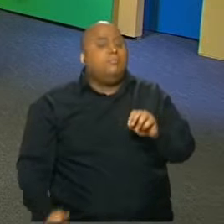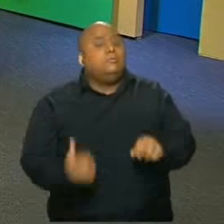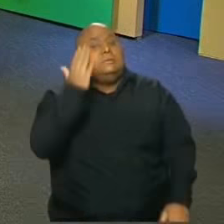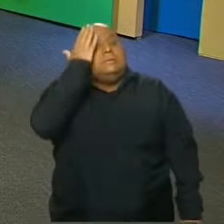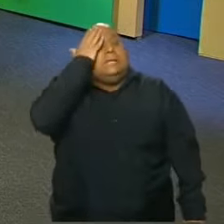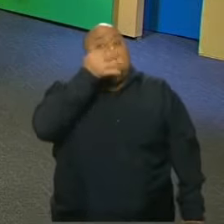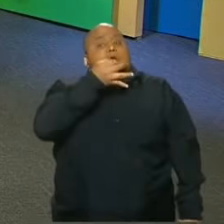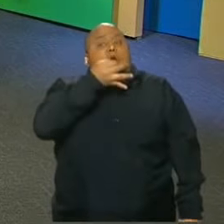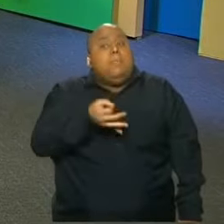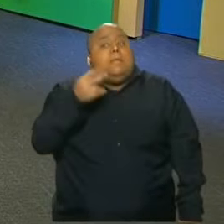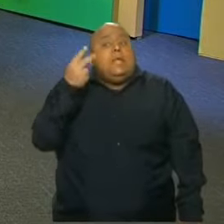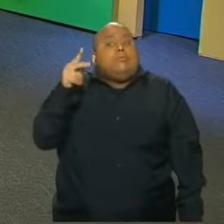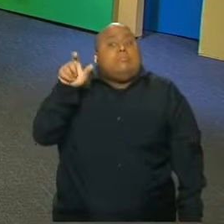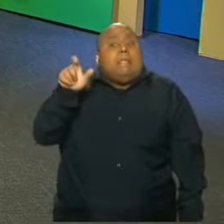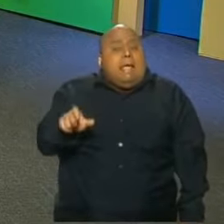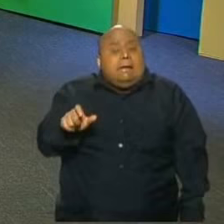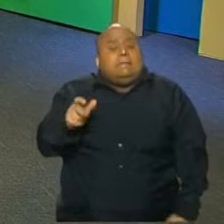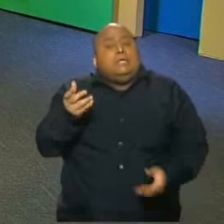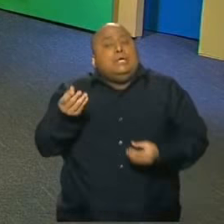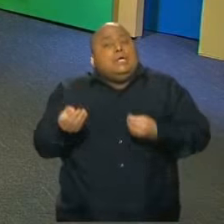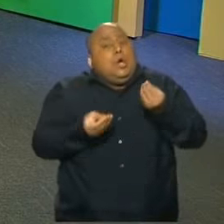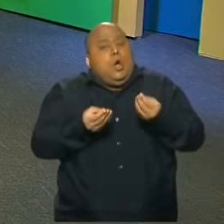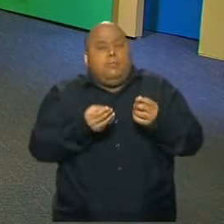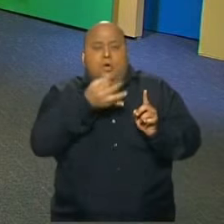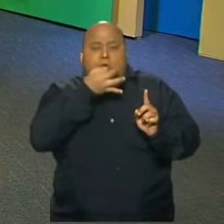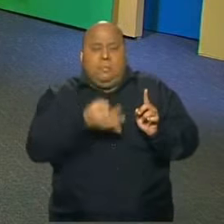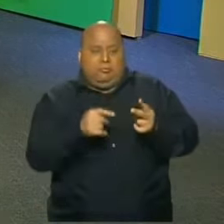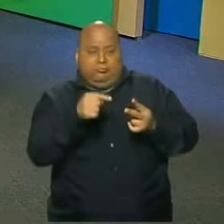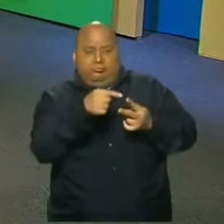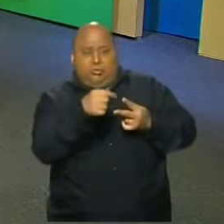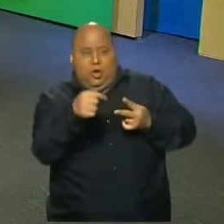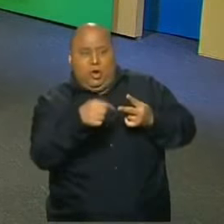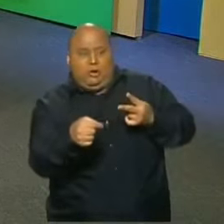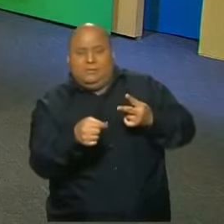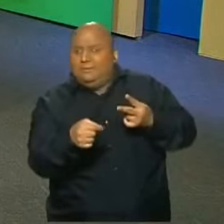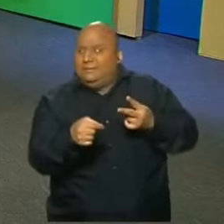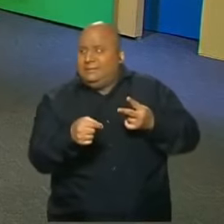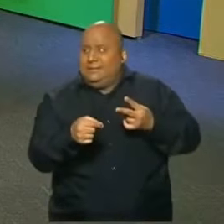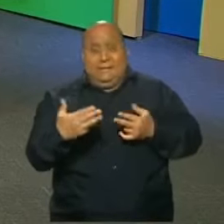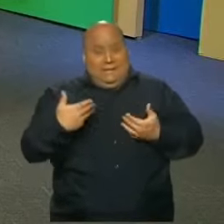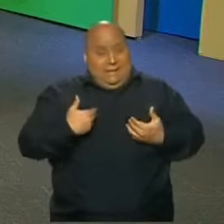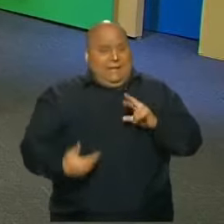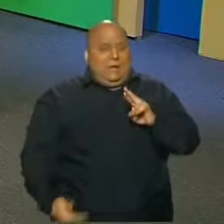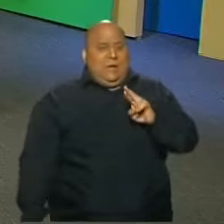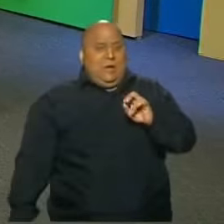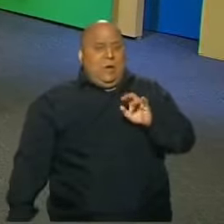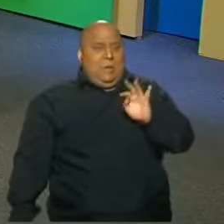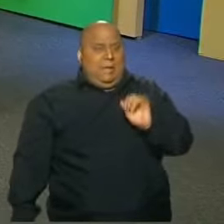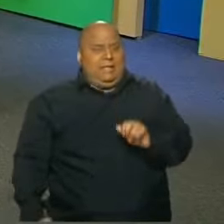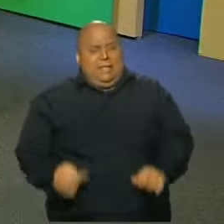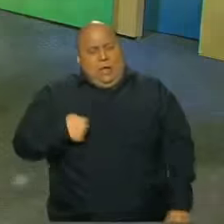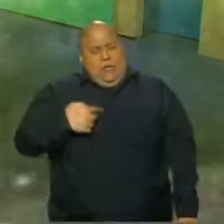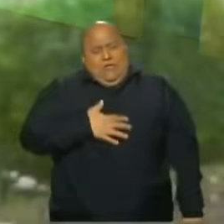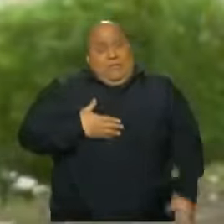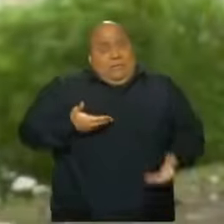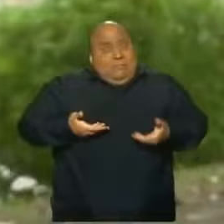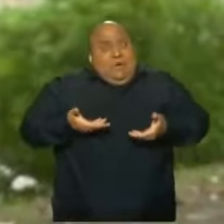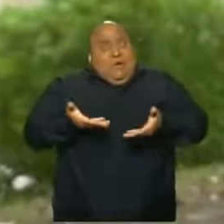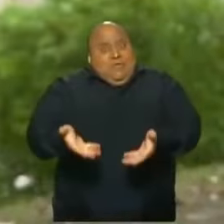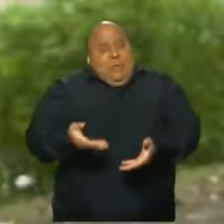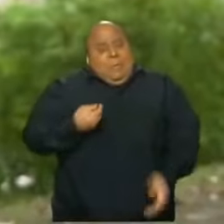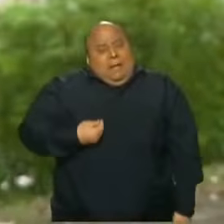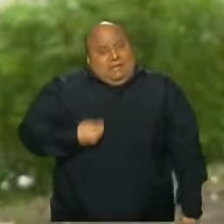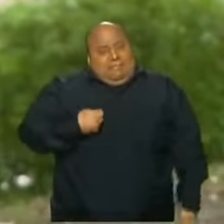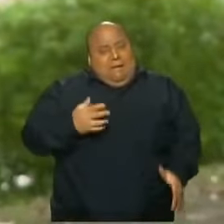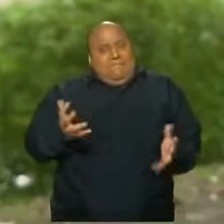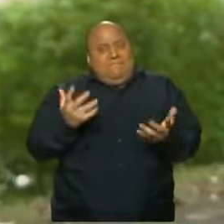são as qualidades que ela procura em uma composição. Diz aí, Roberta. Olá, sou Roberta Campos. Estou feliz de ter sido convidada para